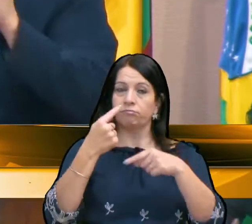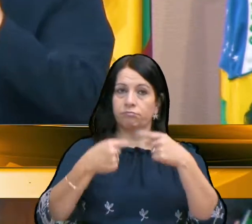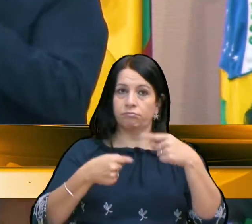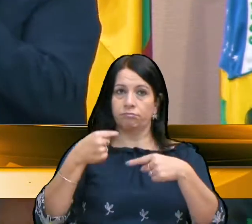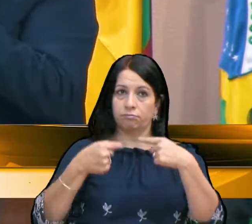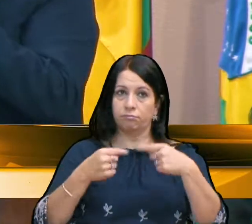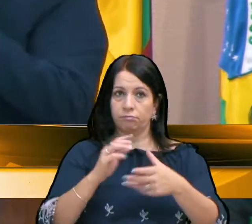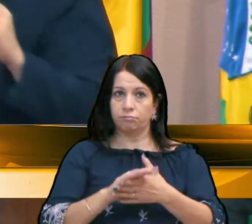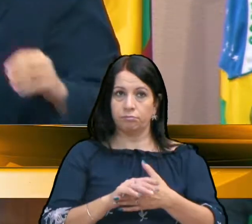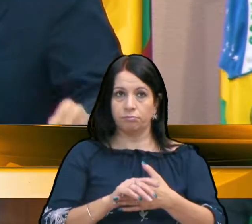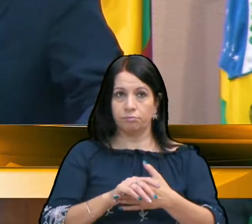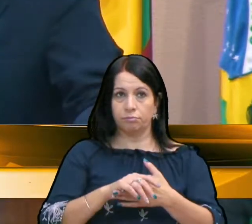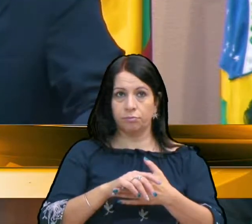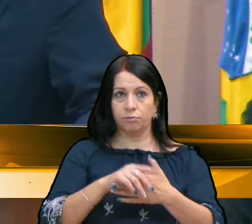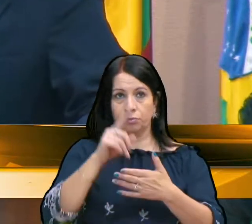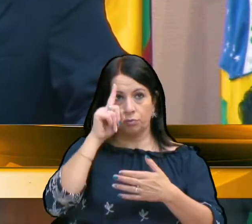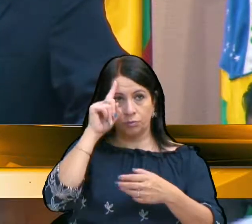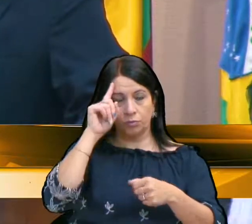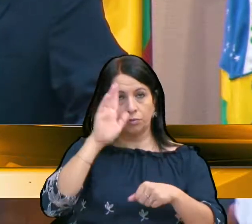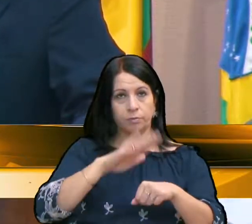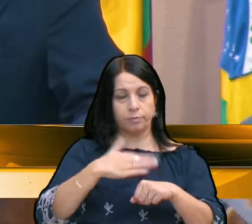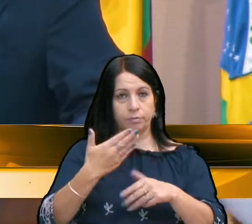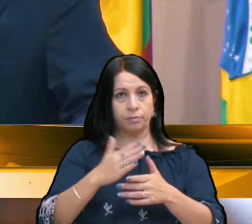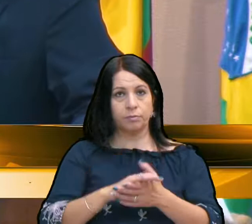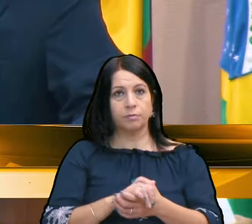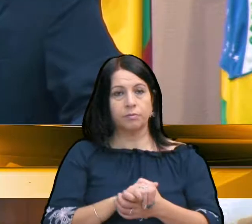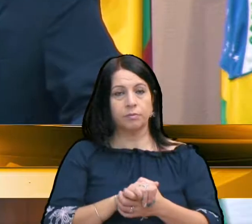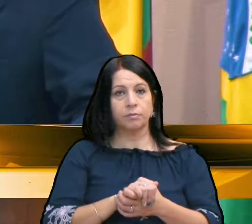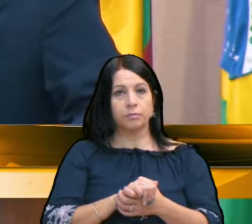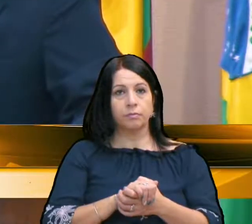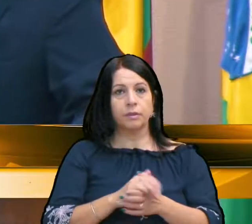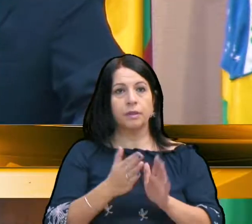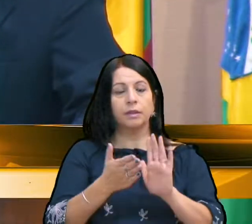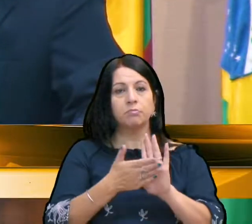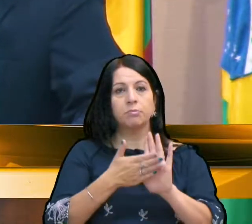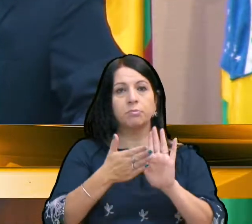debatido cada vez mais, que